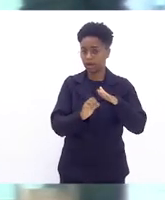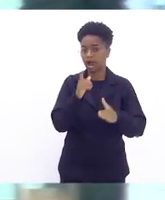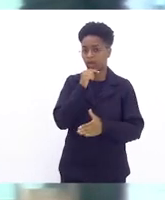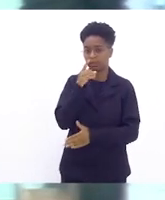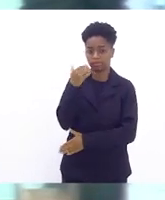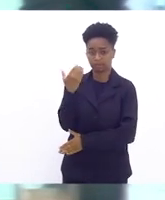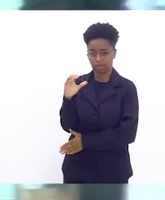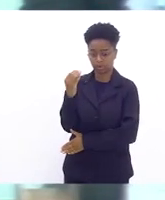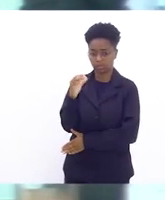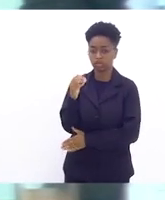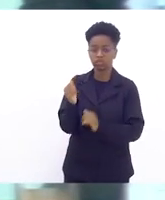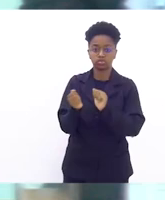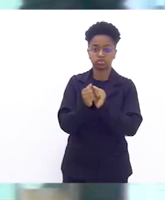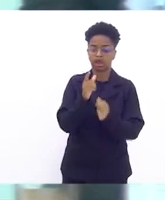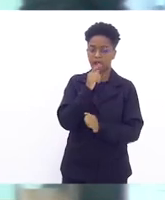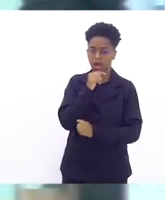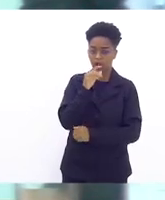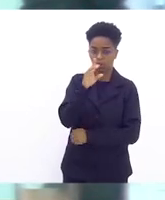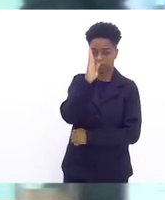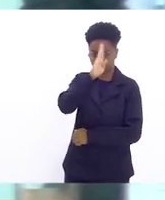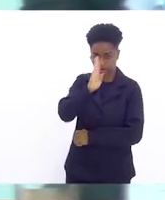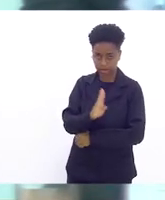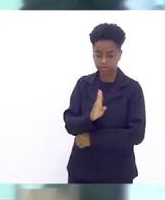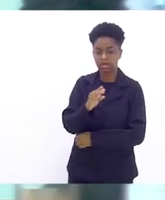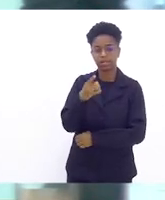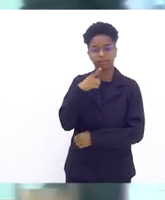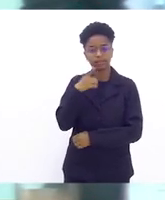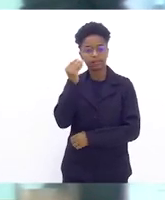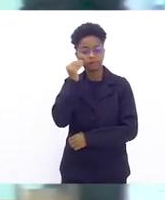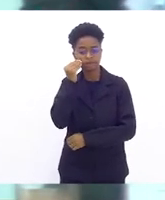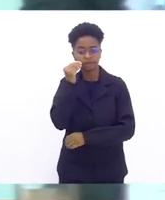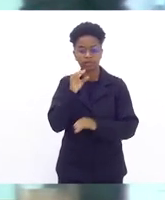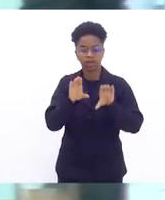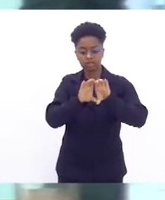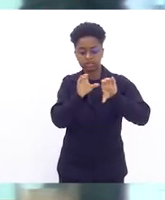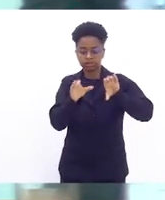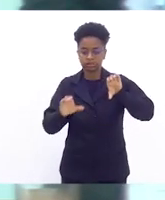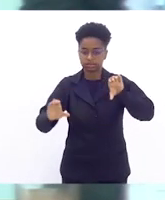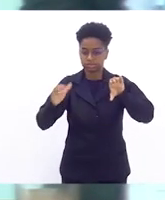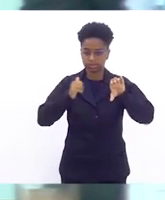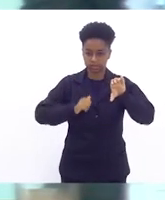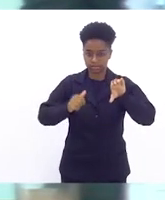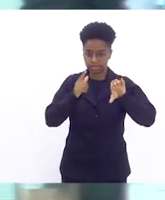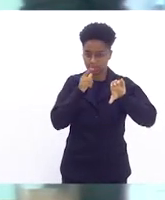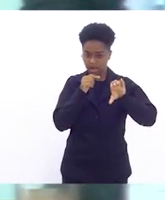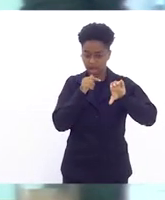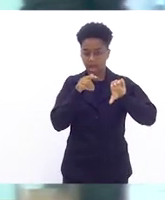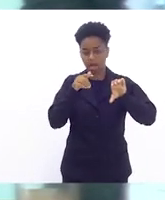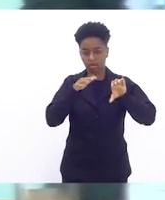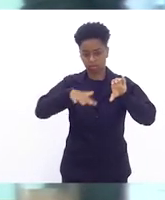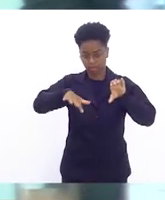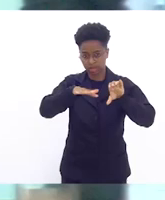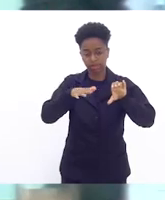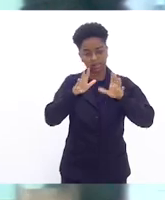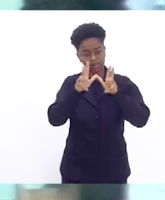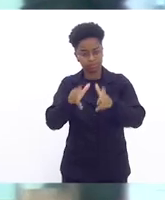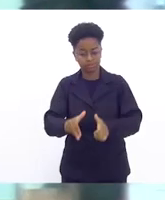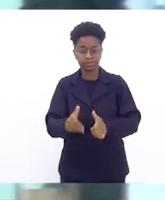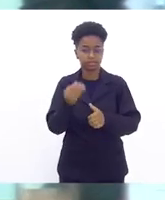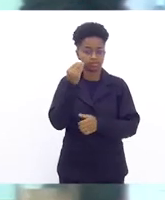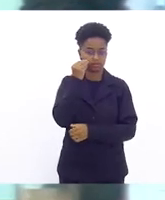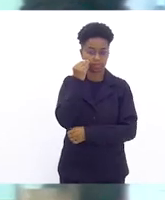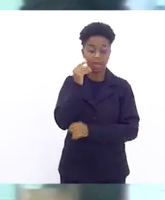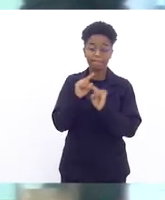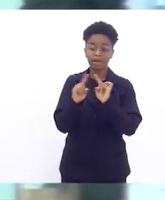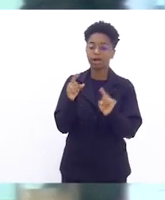ele ele faria eu faria um universalização do saneamento básico a gente na verdade não é não